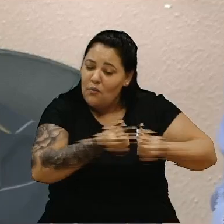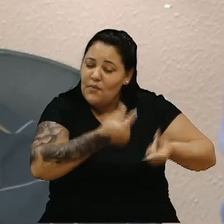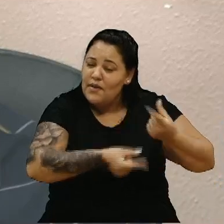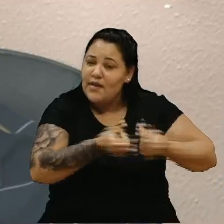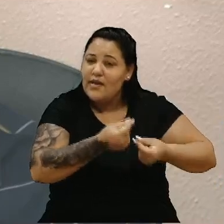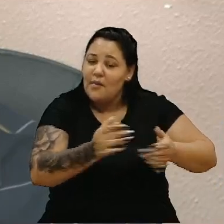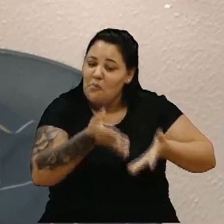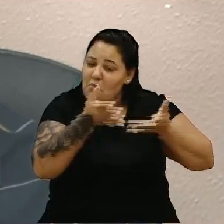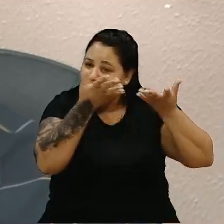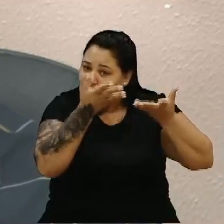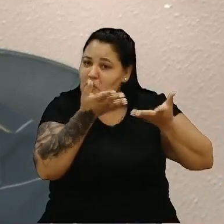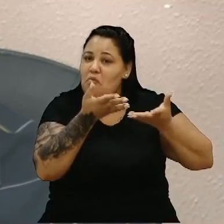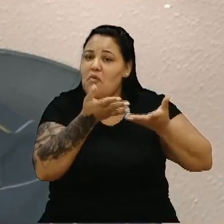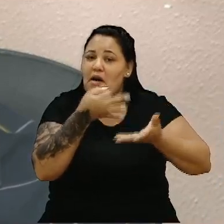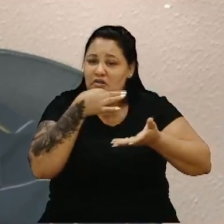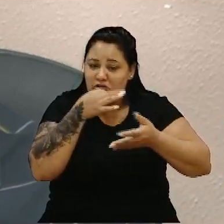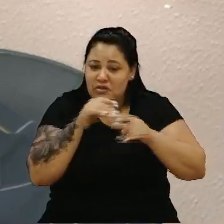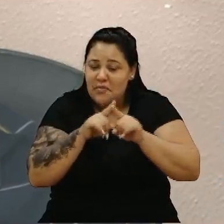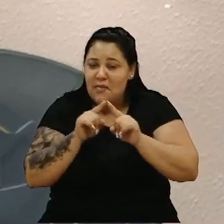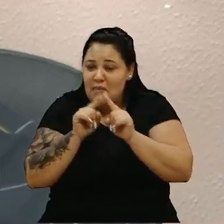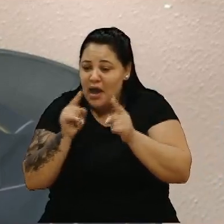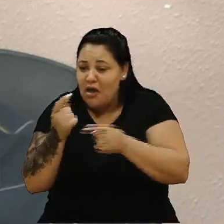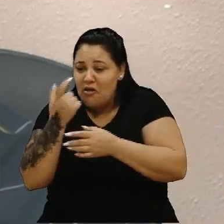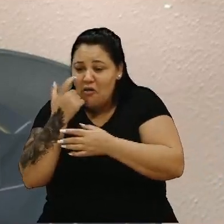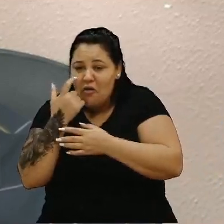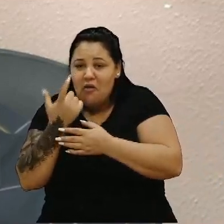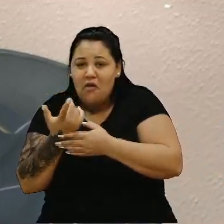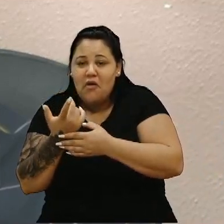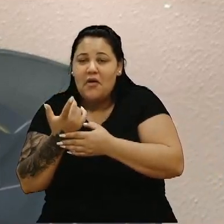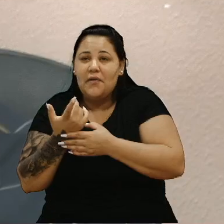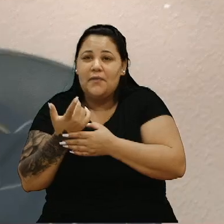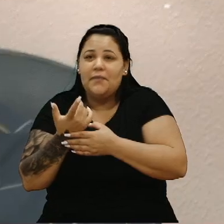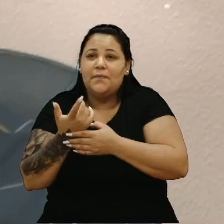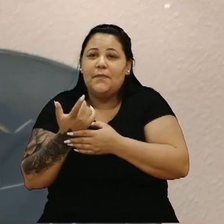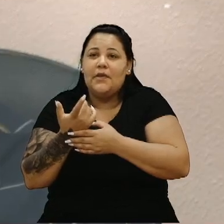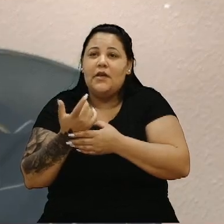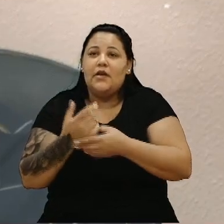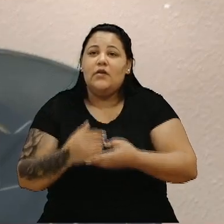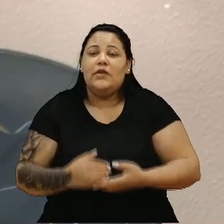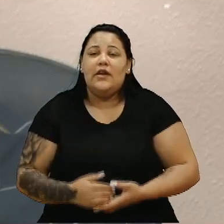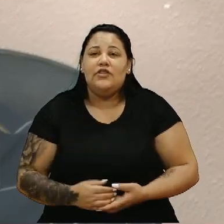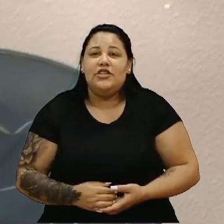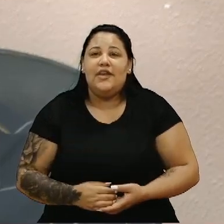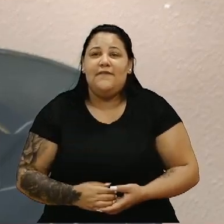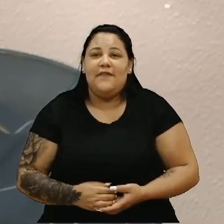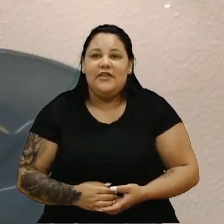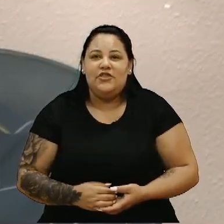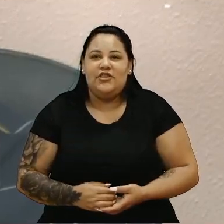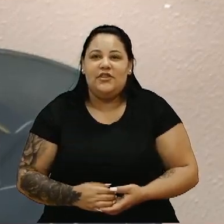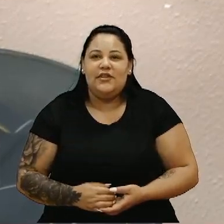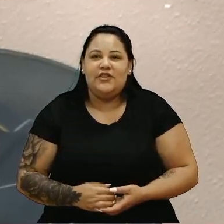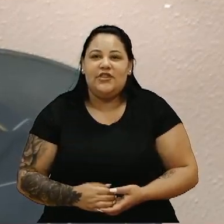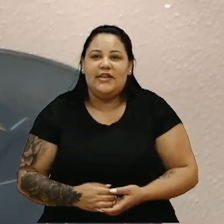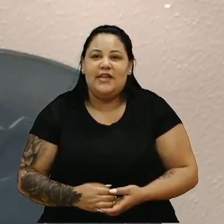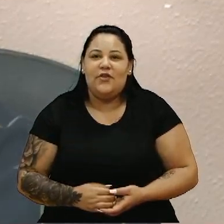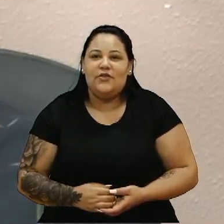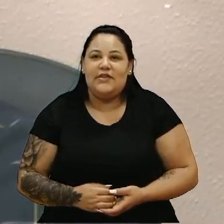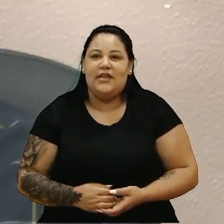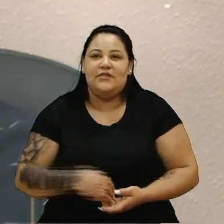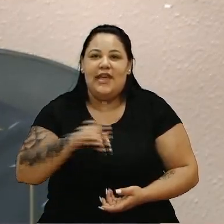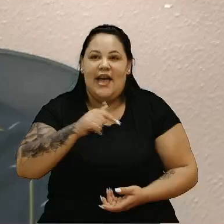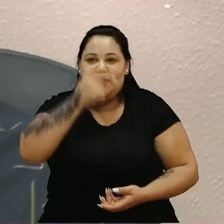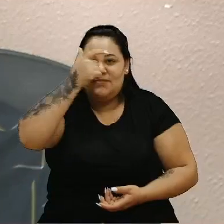acontecer, mas a gente vai olhar a situação desses negócios e estão endividados. Eu, particularmente, acho isso preocupante, né? E